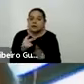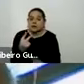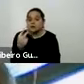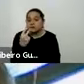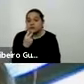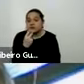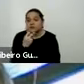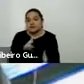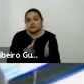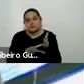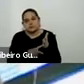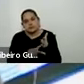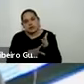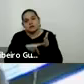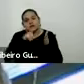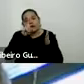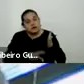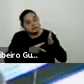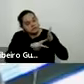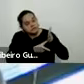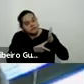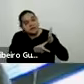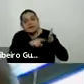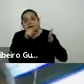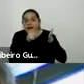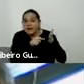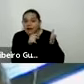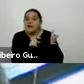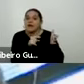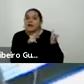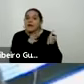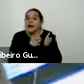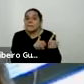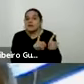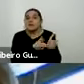o agente que é o único que pode